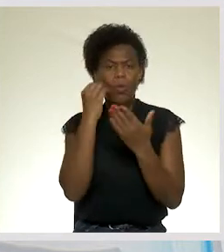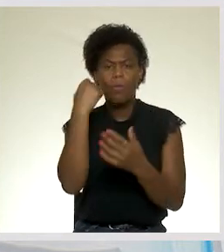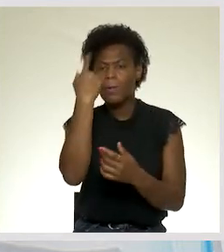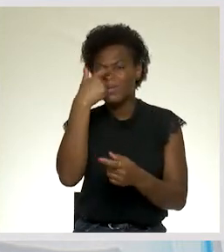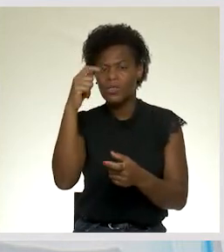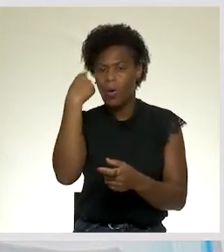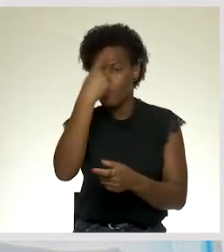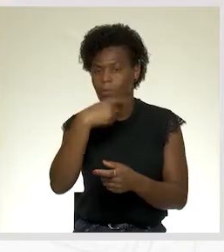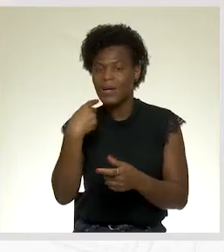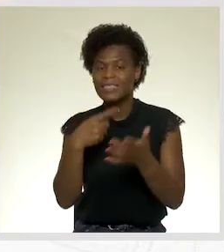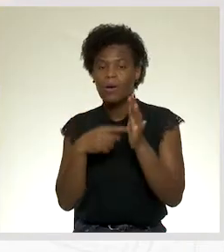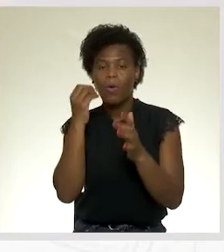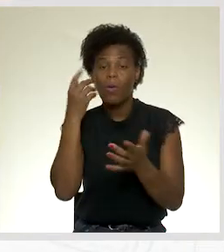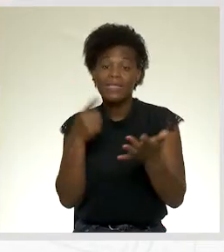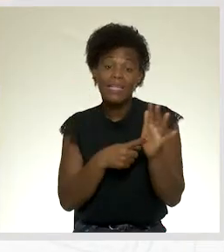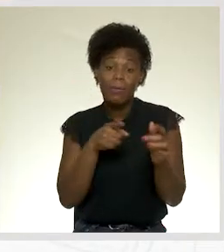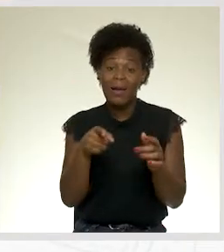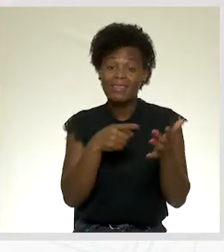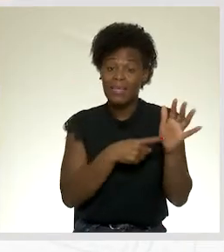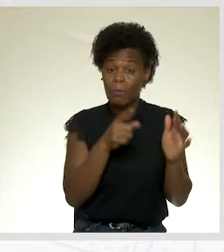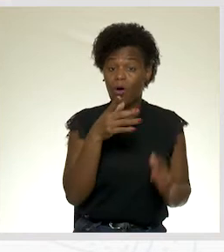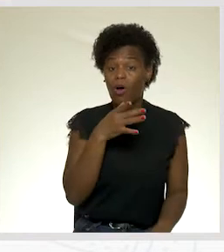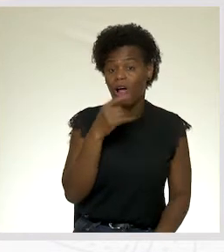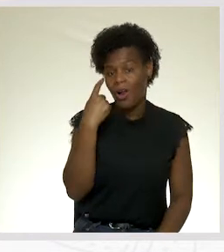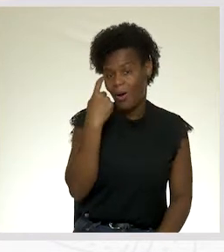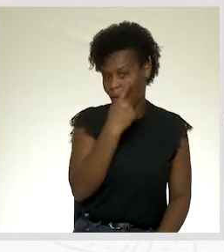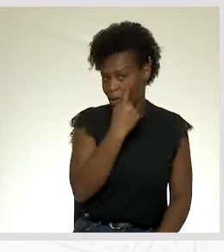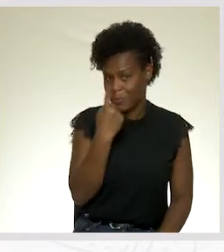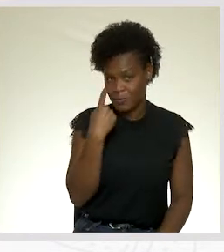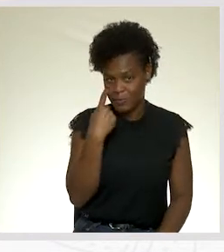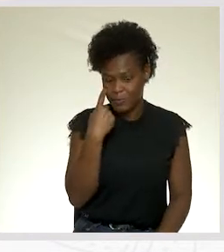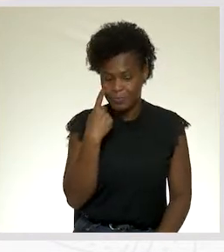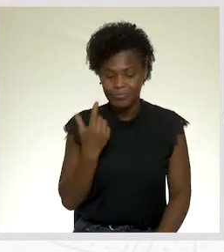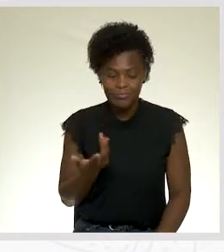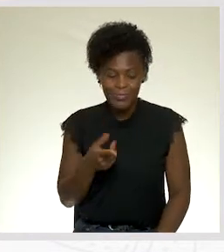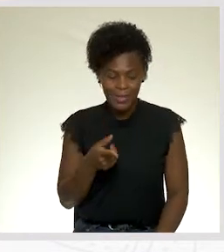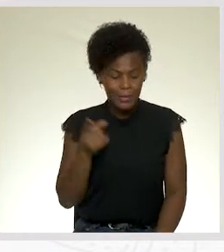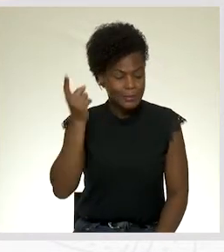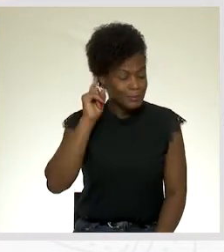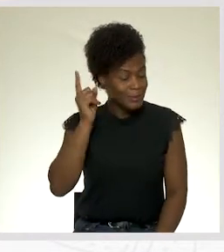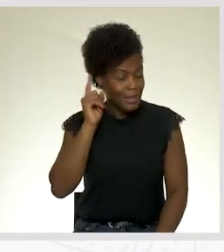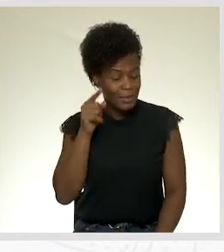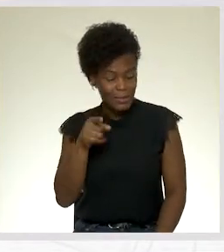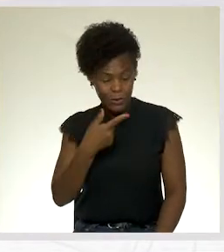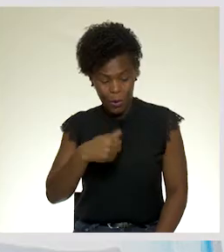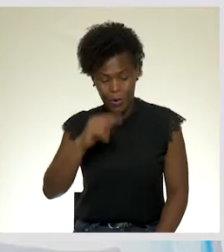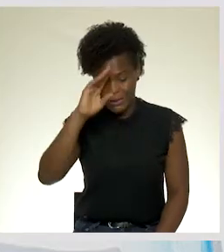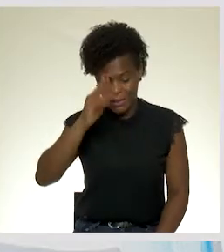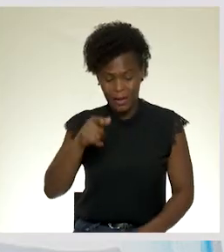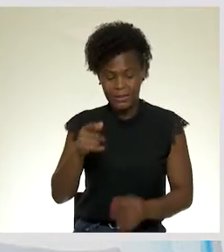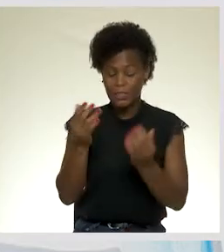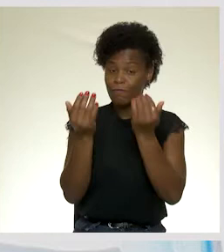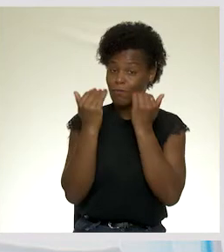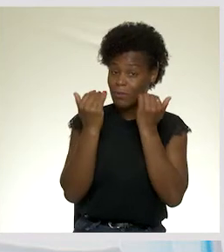apresentam, como por exemplo, nesse caso, a cor dos olhos. Tá bom? Então, É muito importante saber isso, que é